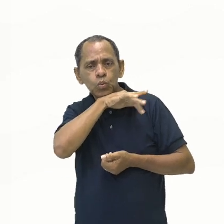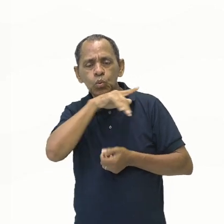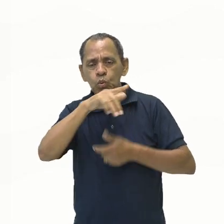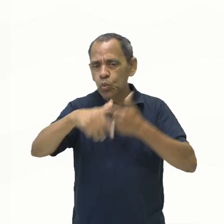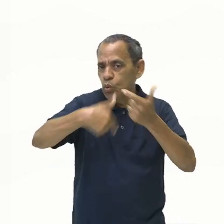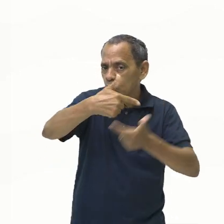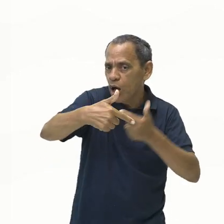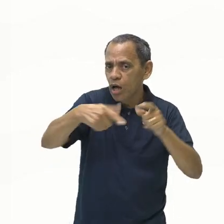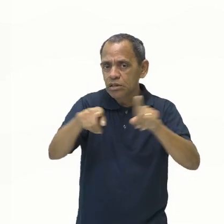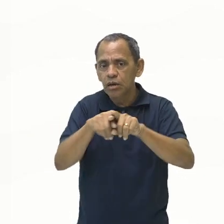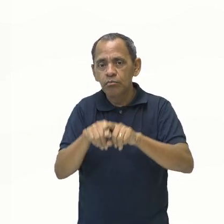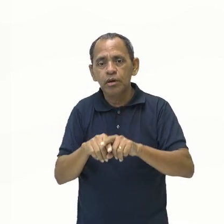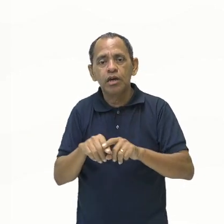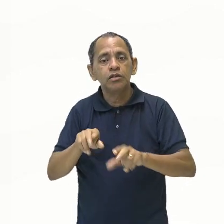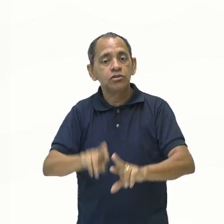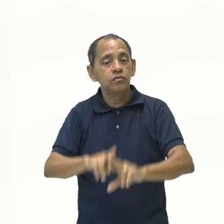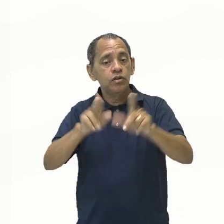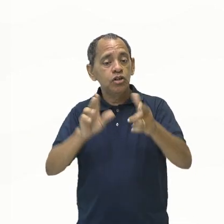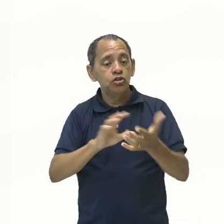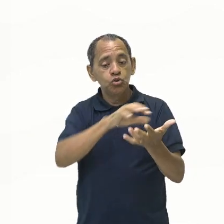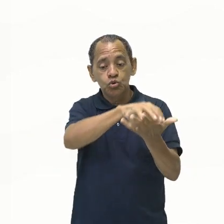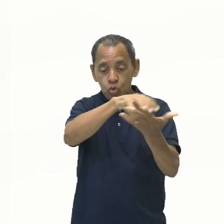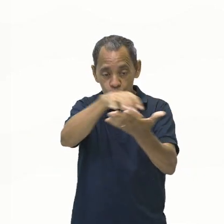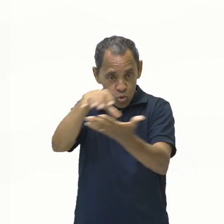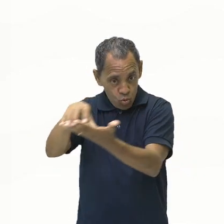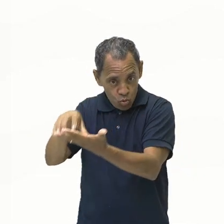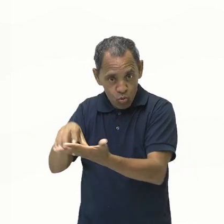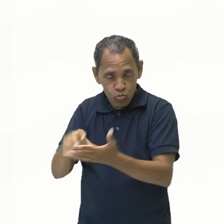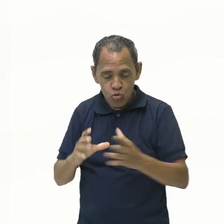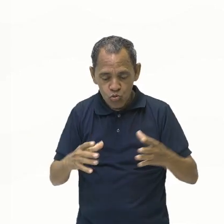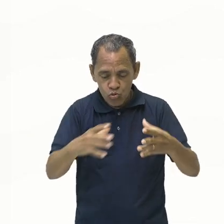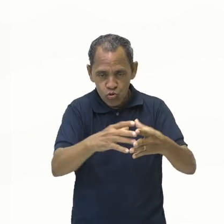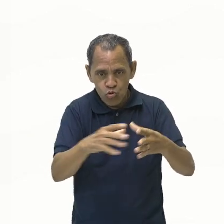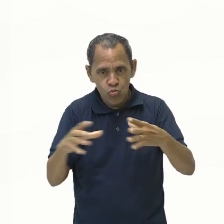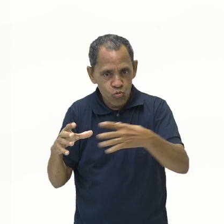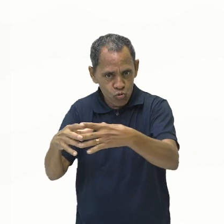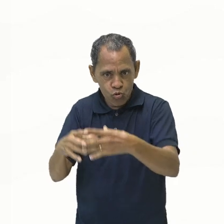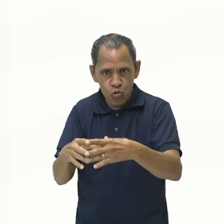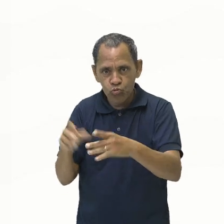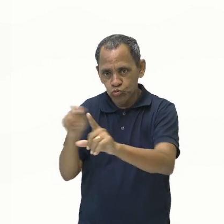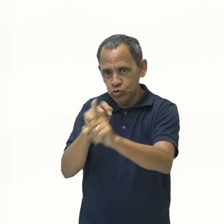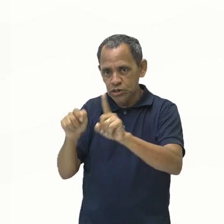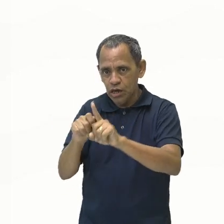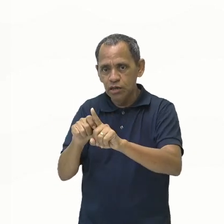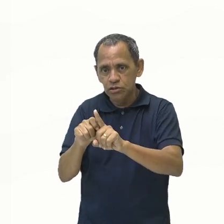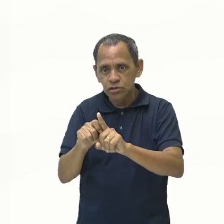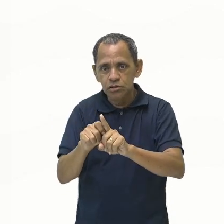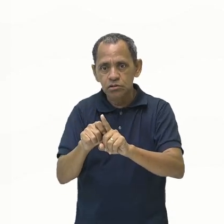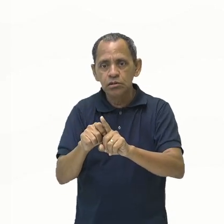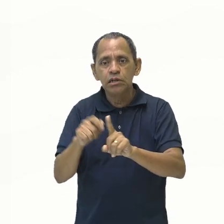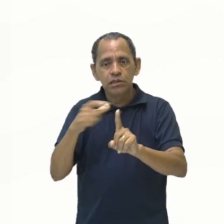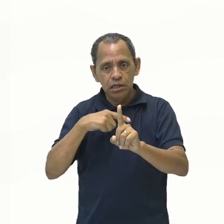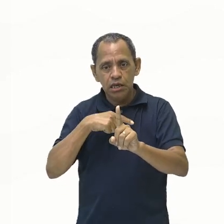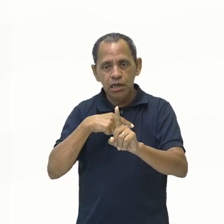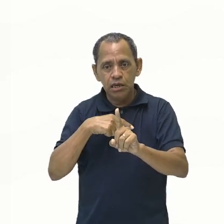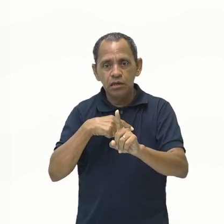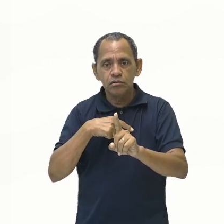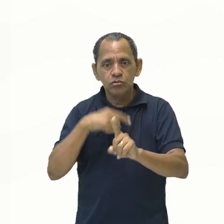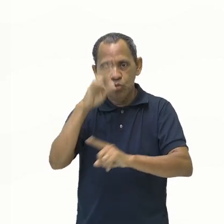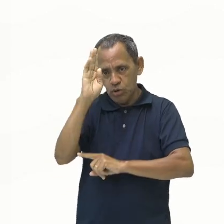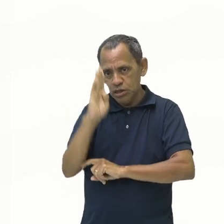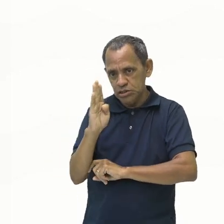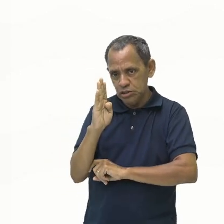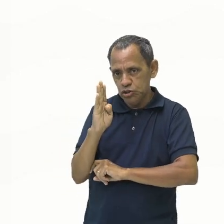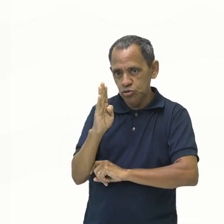grupos sociais. E quando eu trago aqui essa desigualdade, a desigualdade social que o Brasil, o nosso país, ele